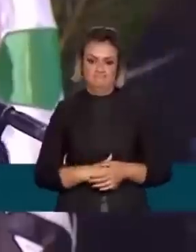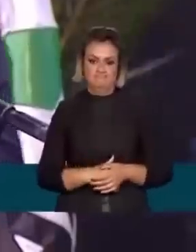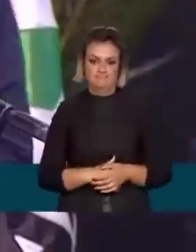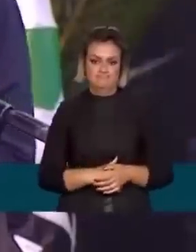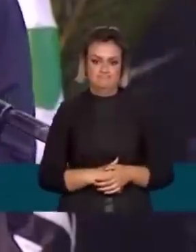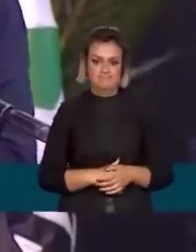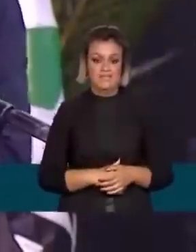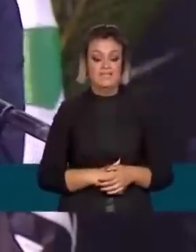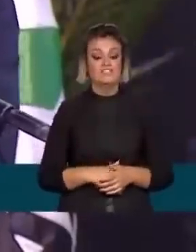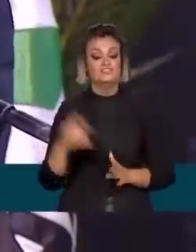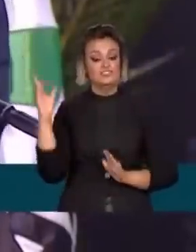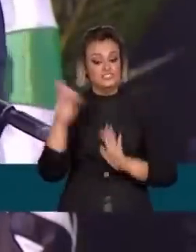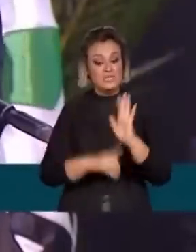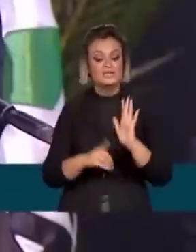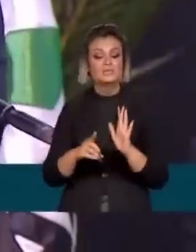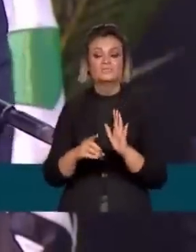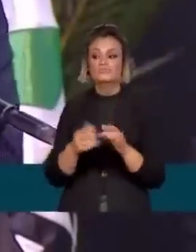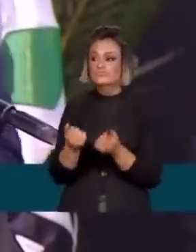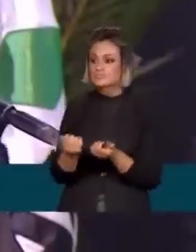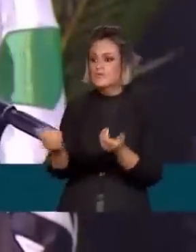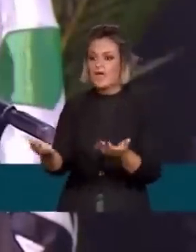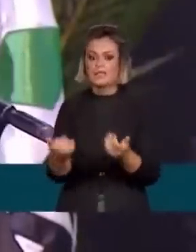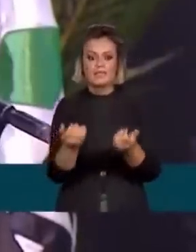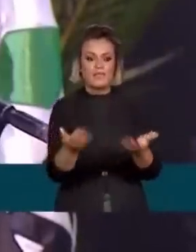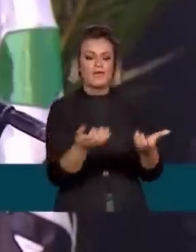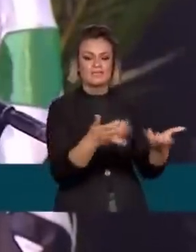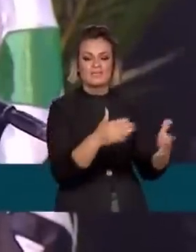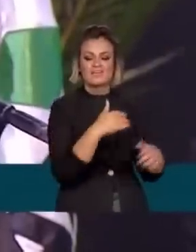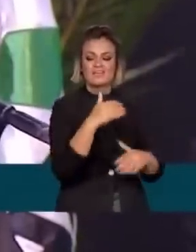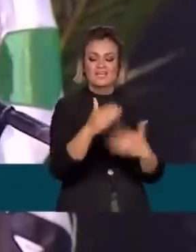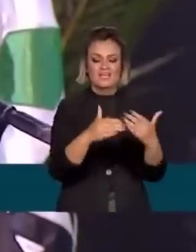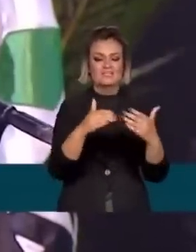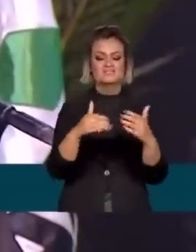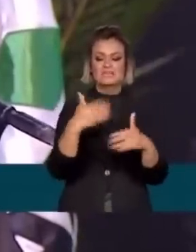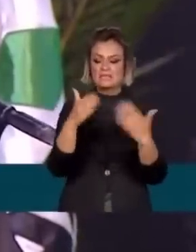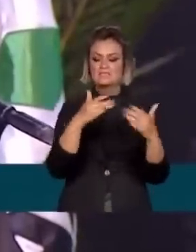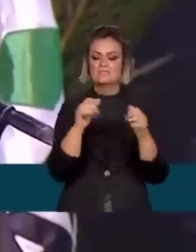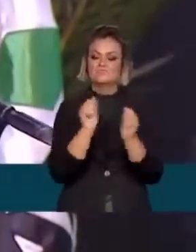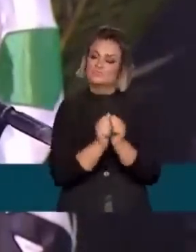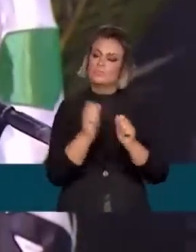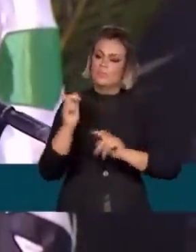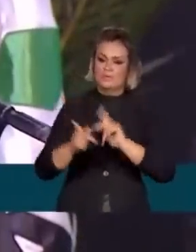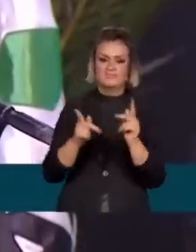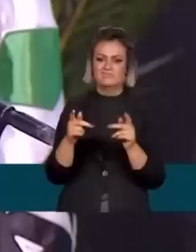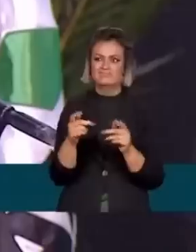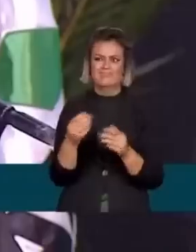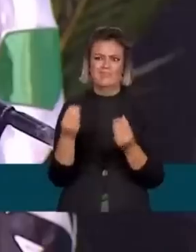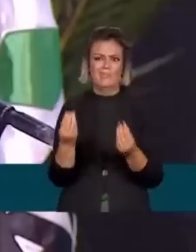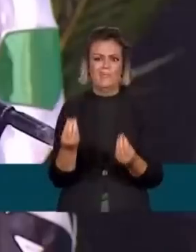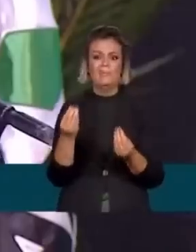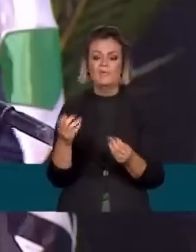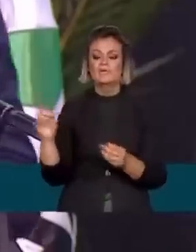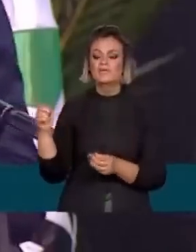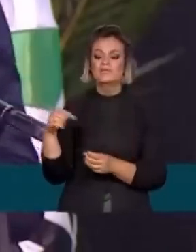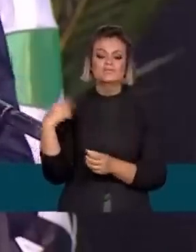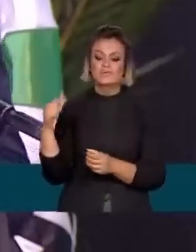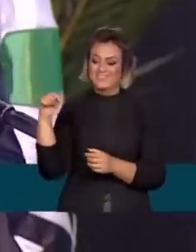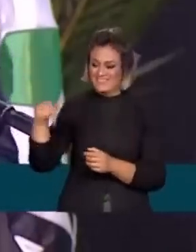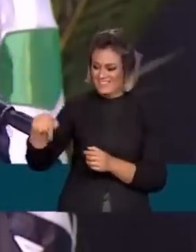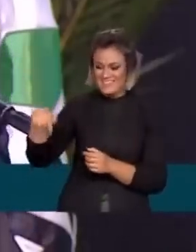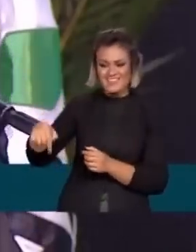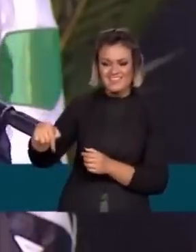e nós temos o direito de distribuir esse crescimento com a população. Não é possível que a gente tenha no